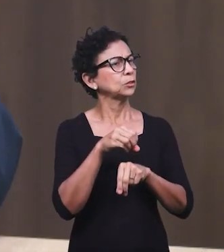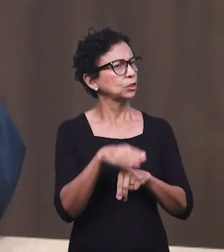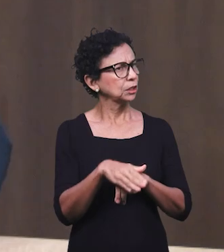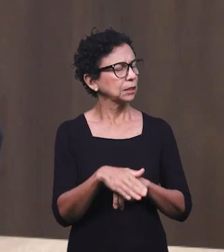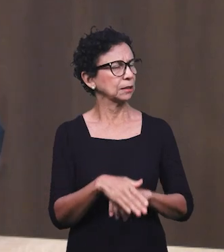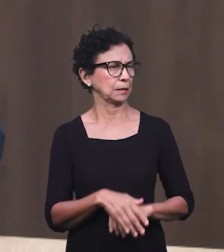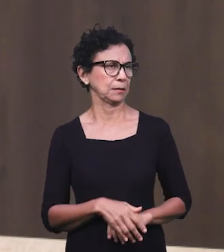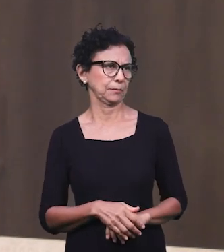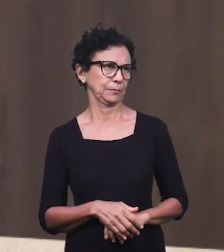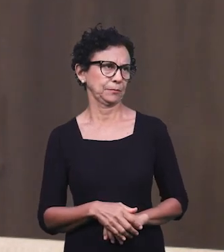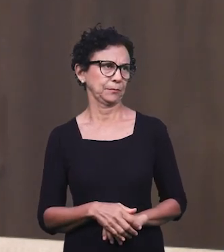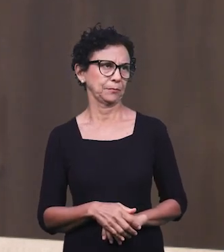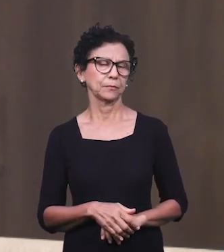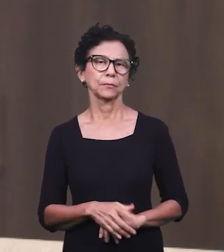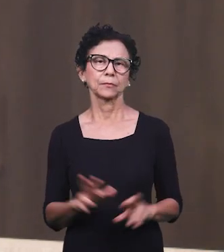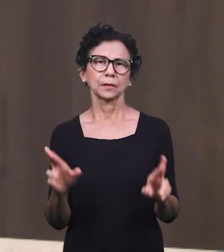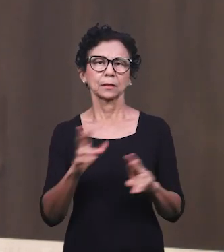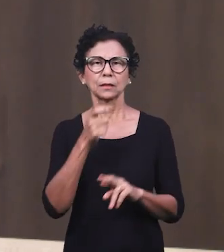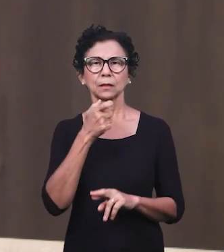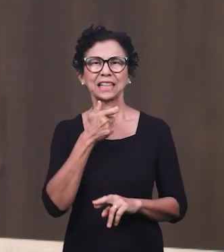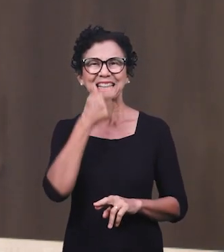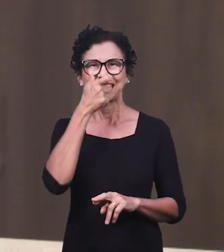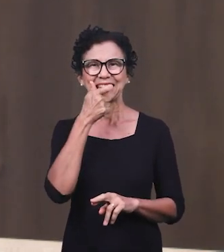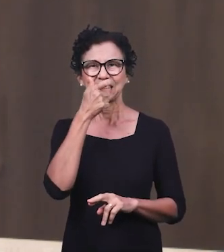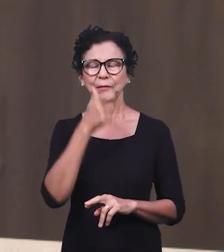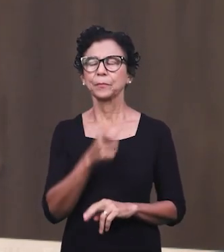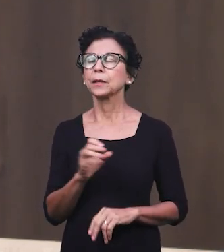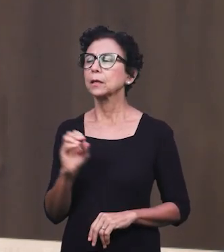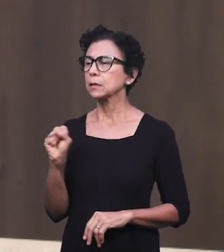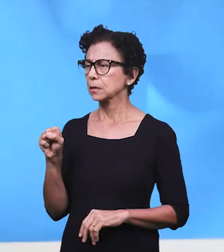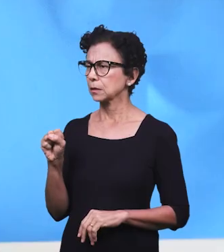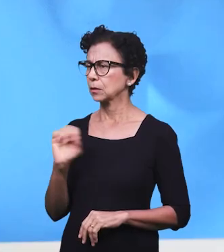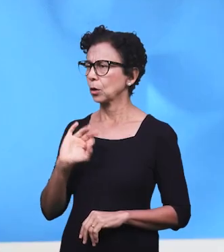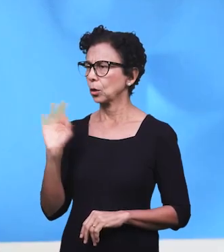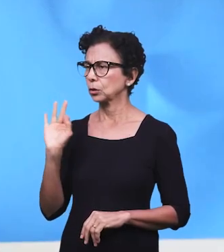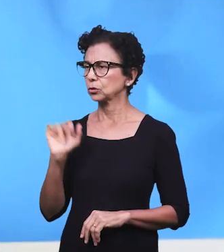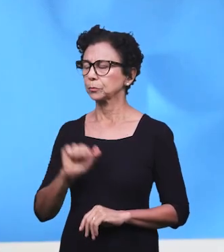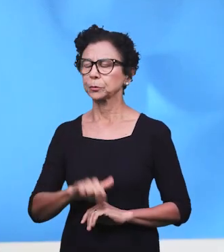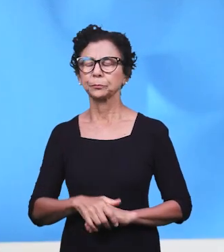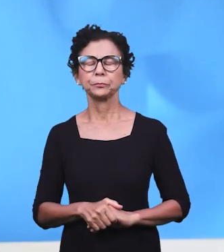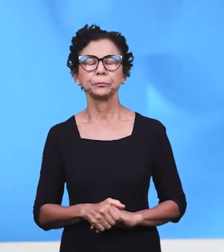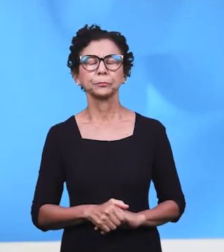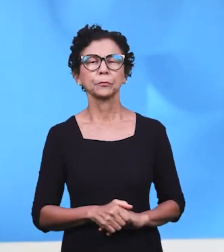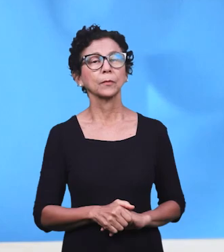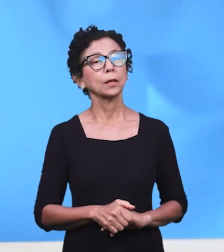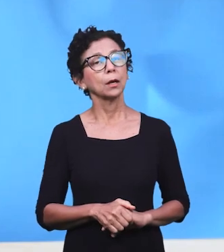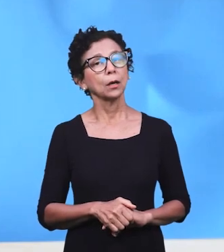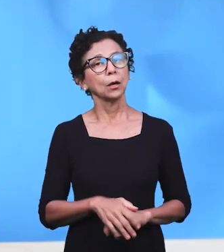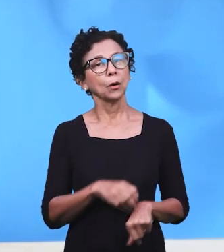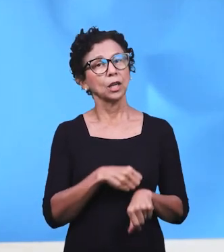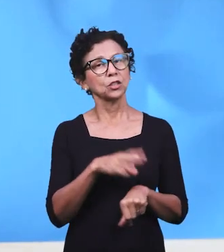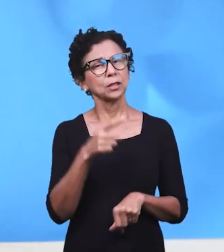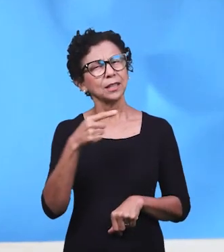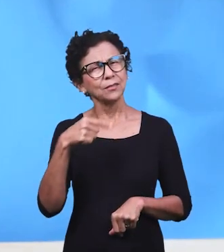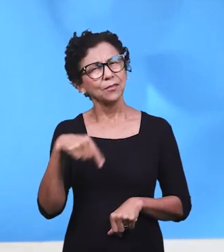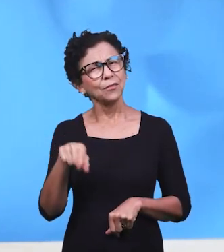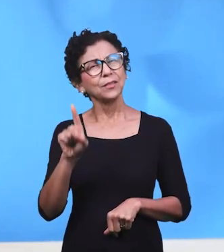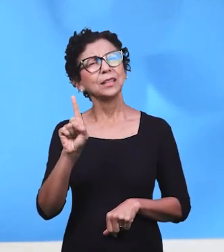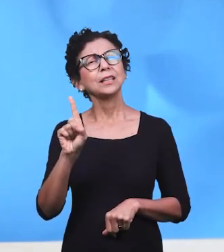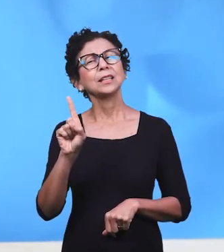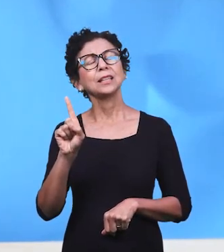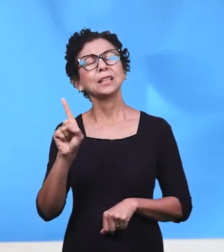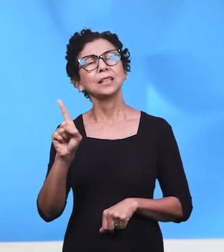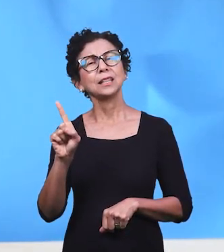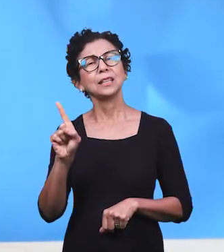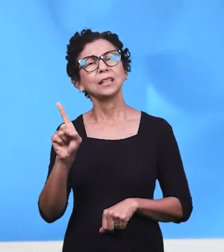audiência no que diz respeito à prótese. Que ótimo. Bom, a recomendação é sempre ir ao dentista,